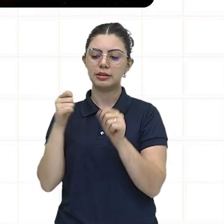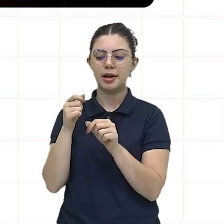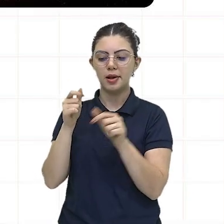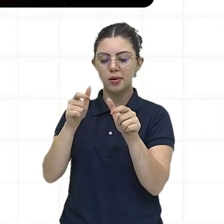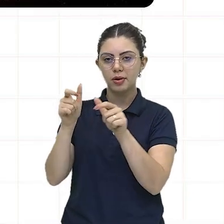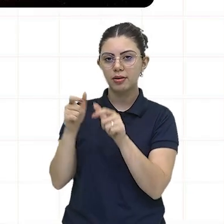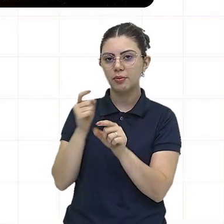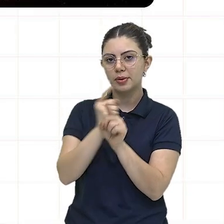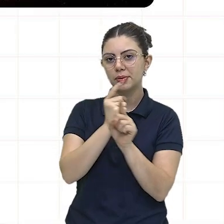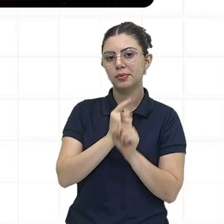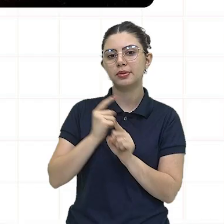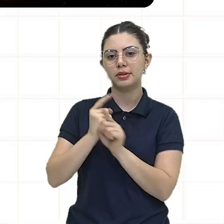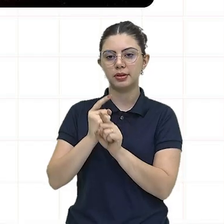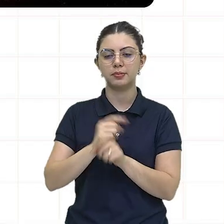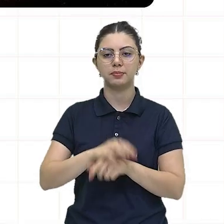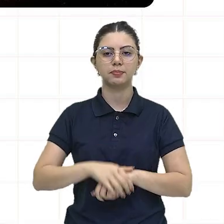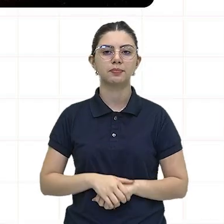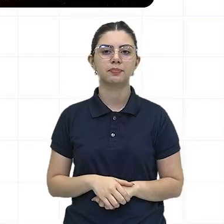os asteroides...